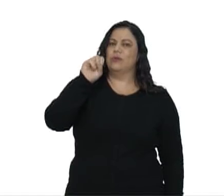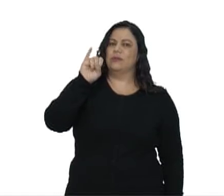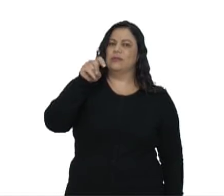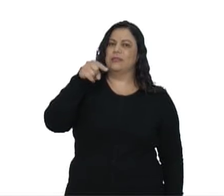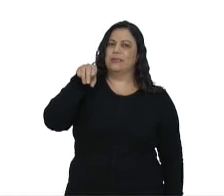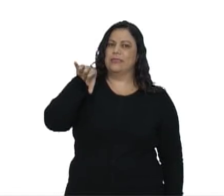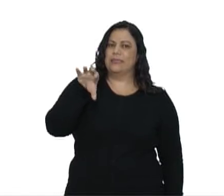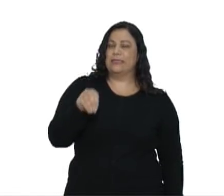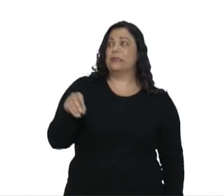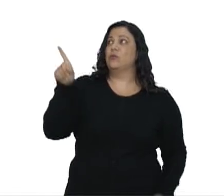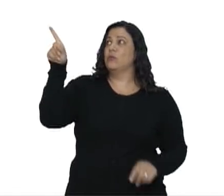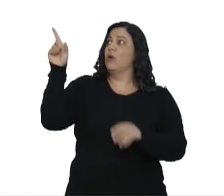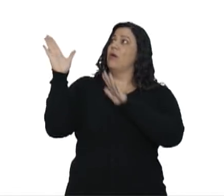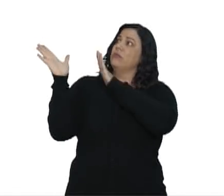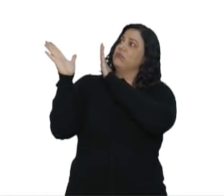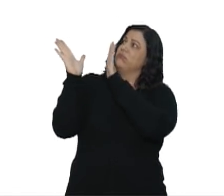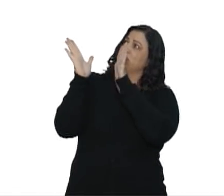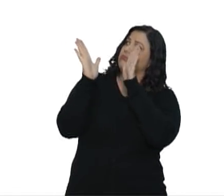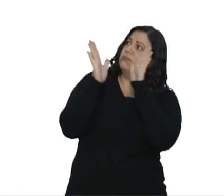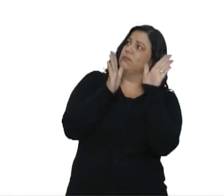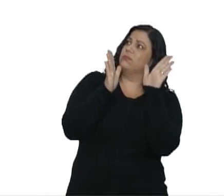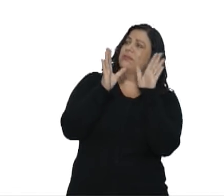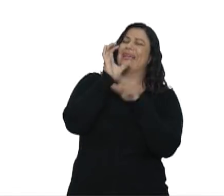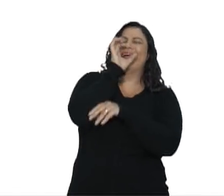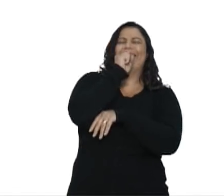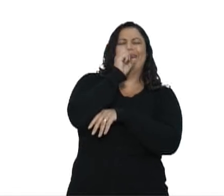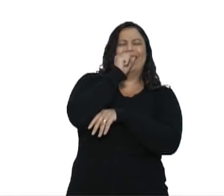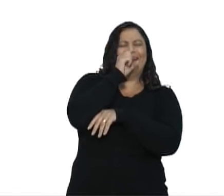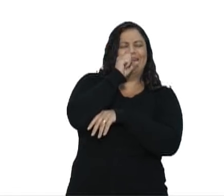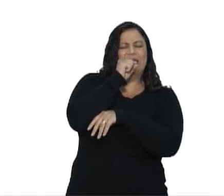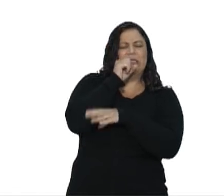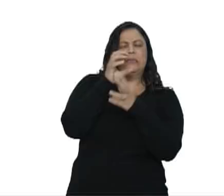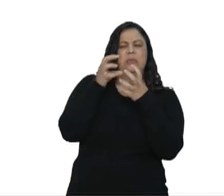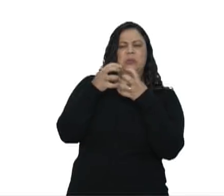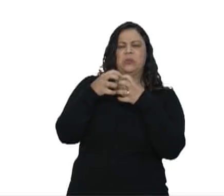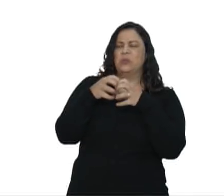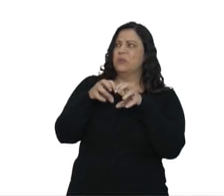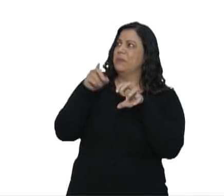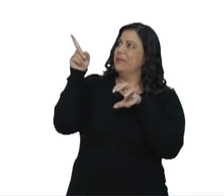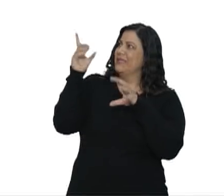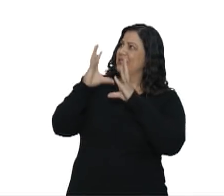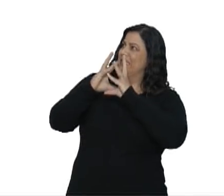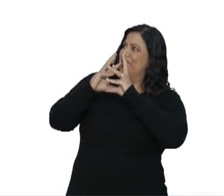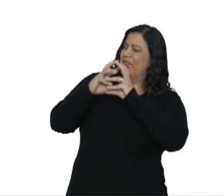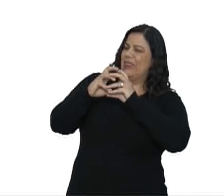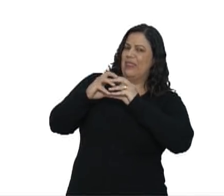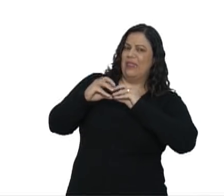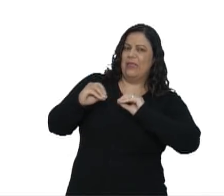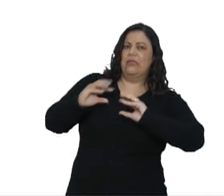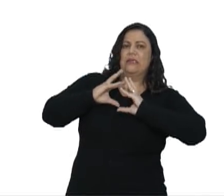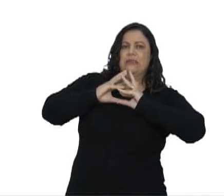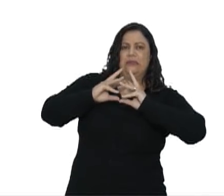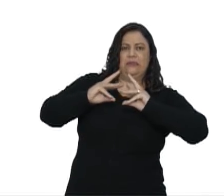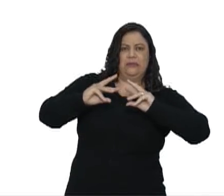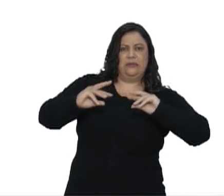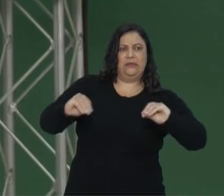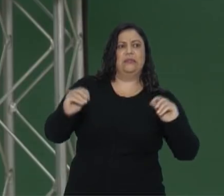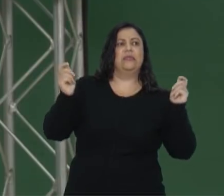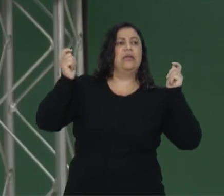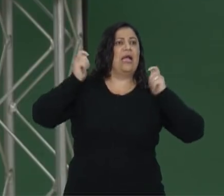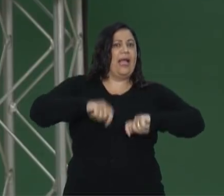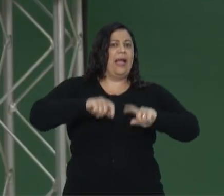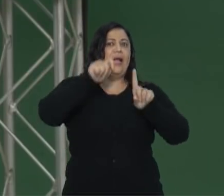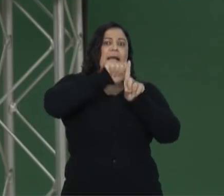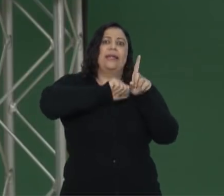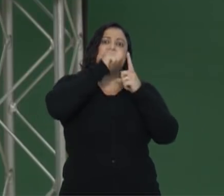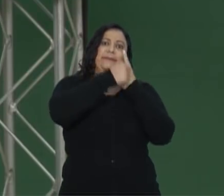características, olha o aspecto dessas laranjas, desta pera. Muito provavelmente, essa casca de banana